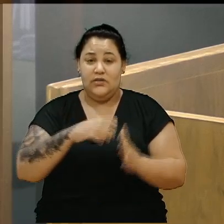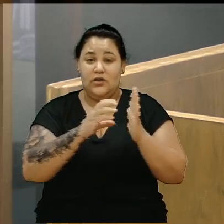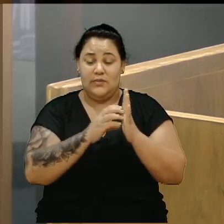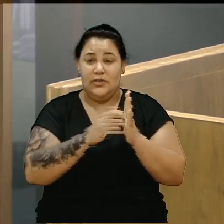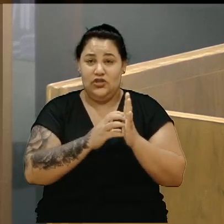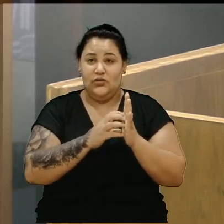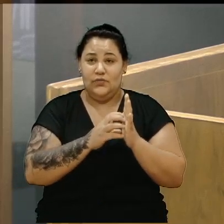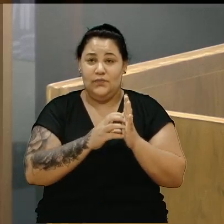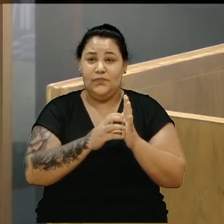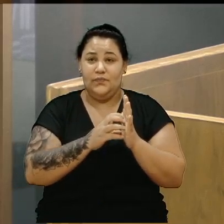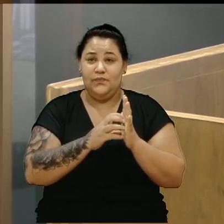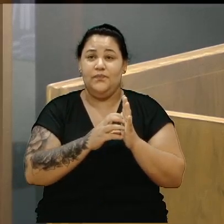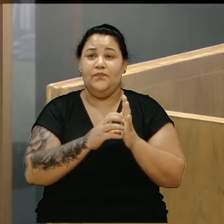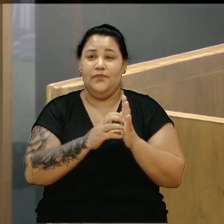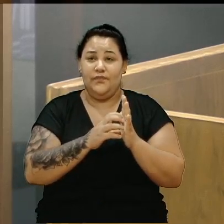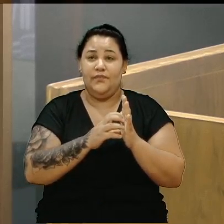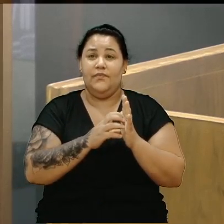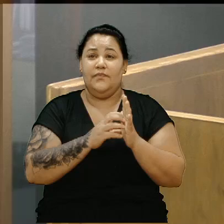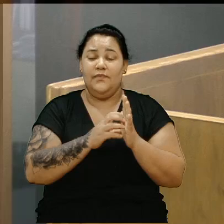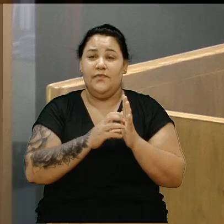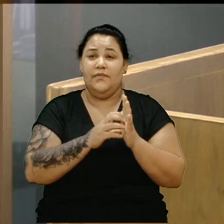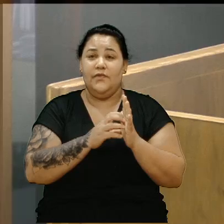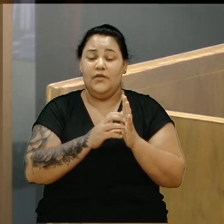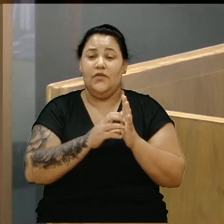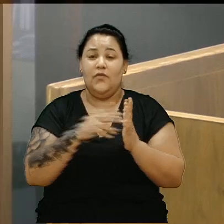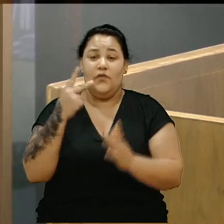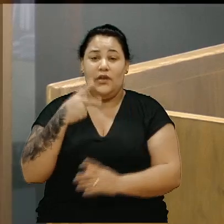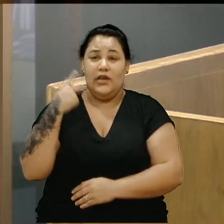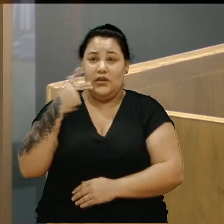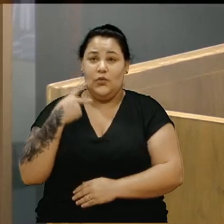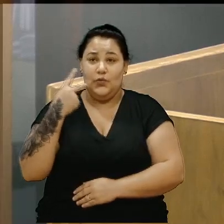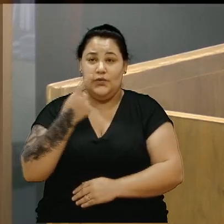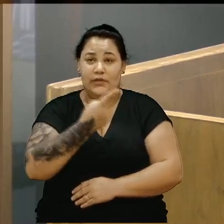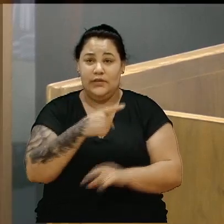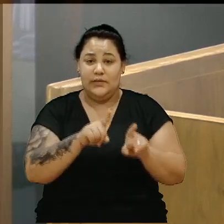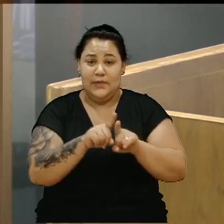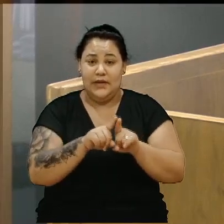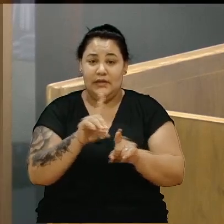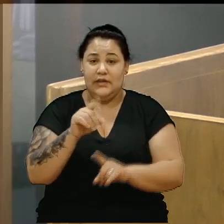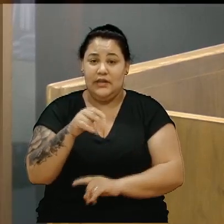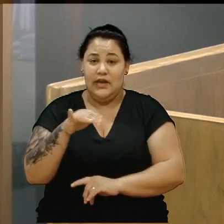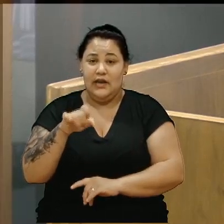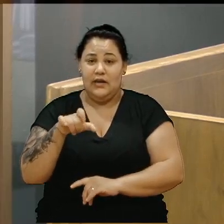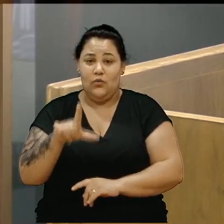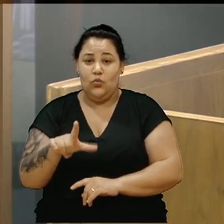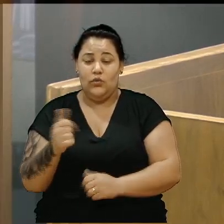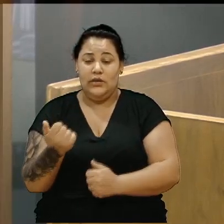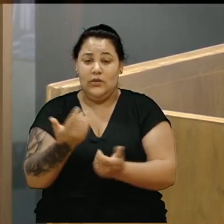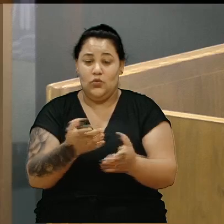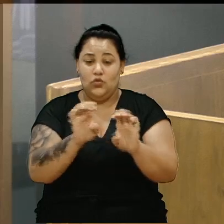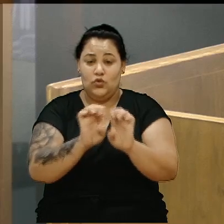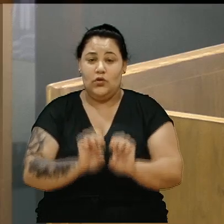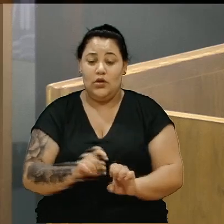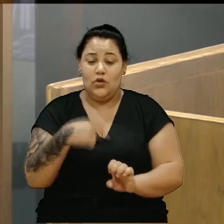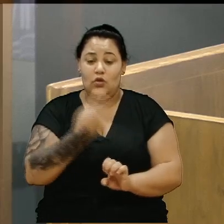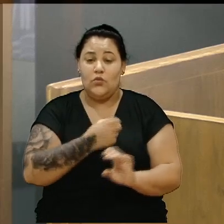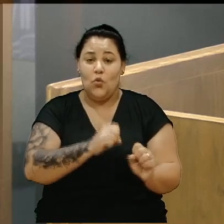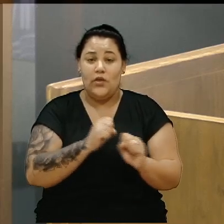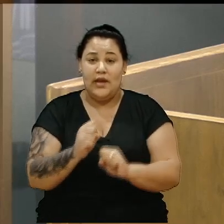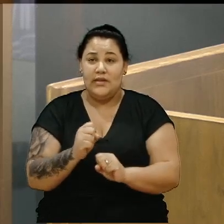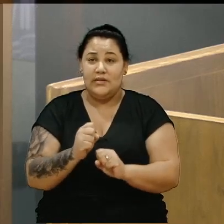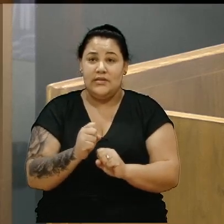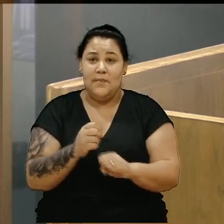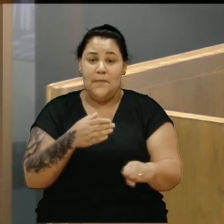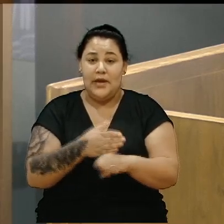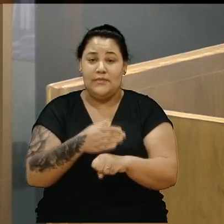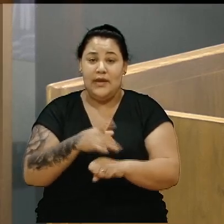Republicanos, que nos acolheu, o vereador Daniel, e nos deu a estrutura para que nós pudéssemos concorrer e ter êxito nas nossas